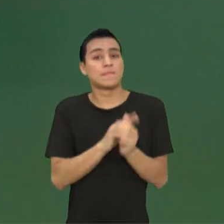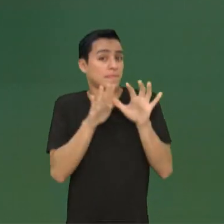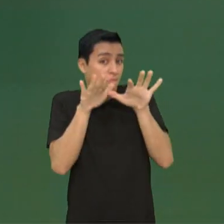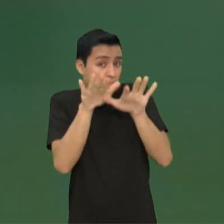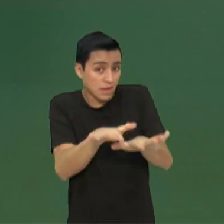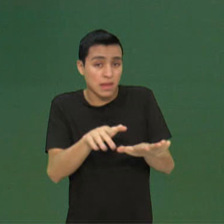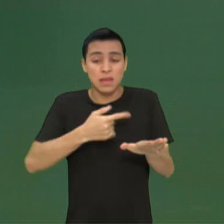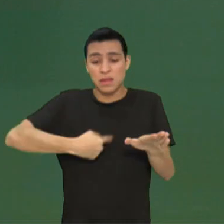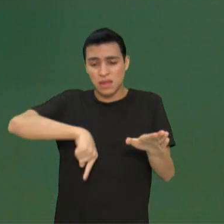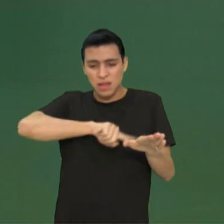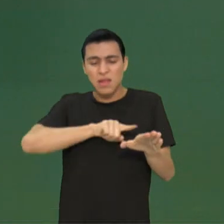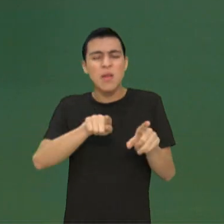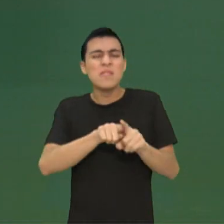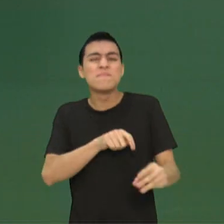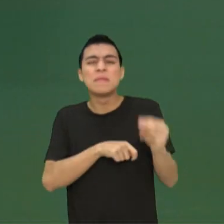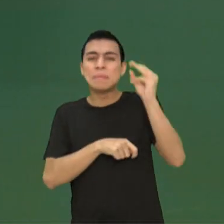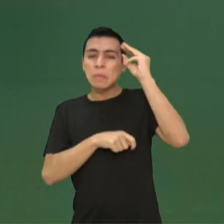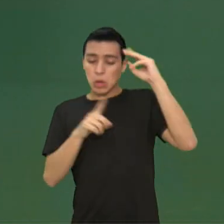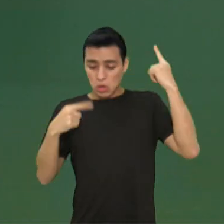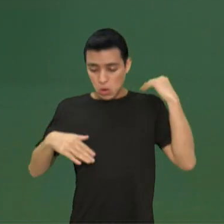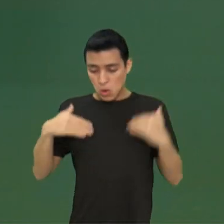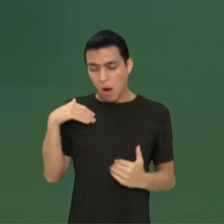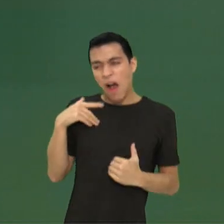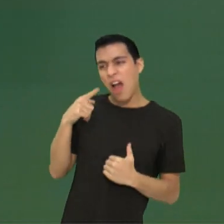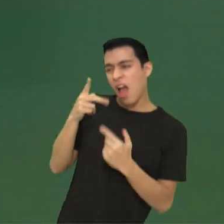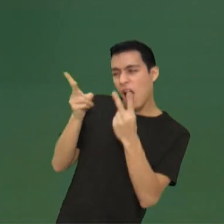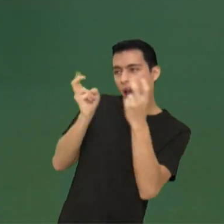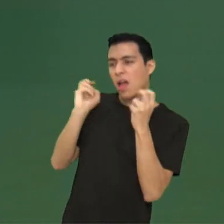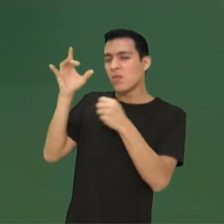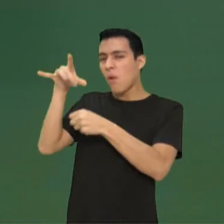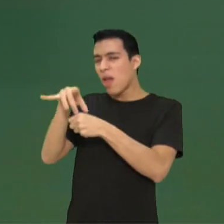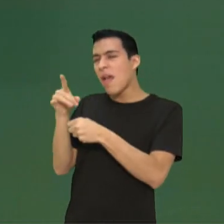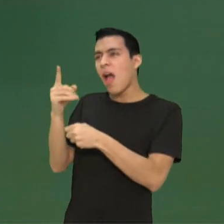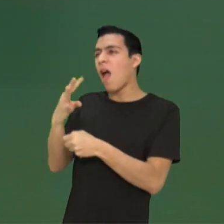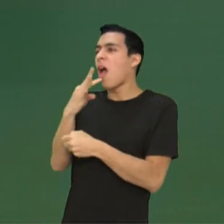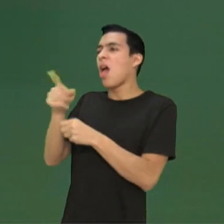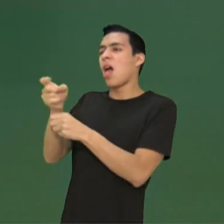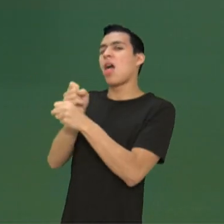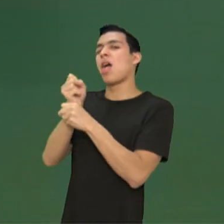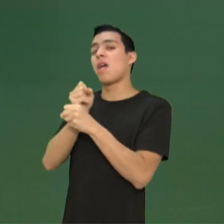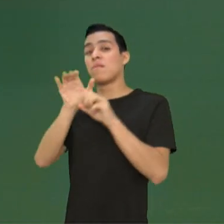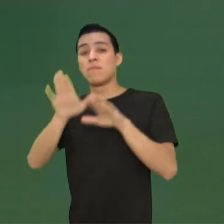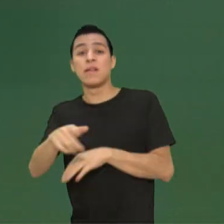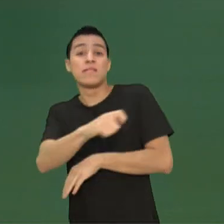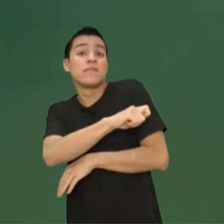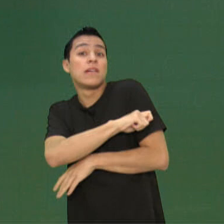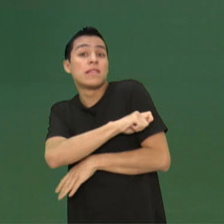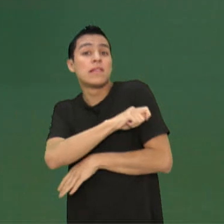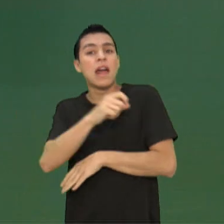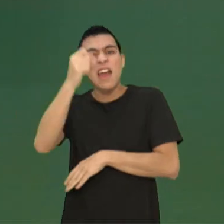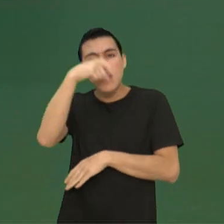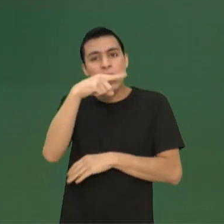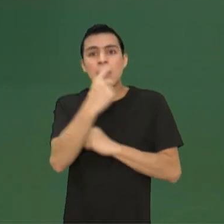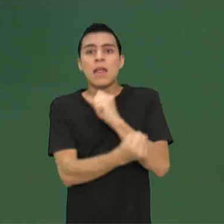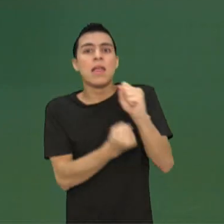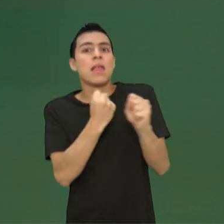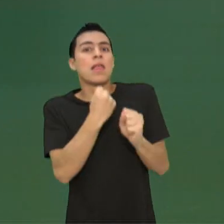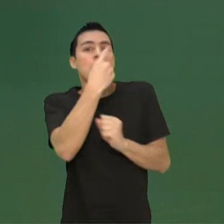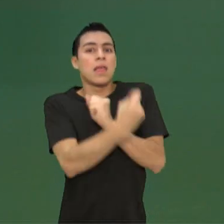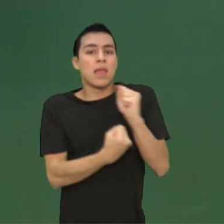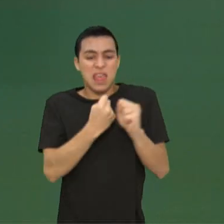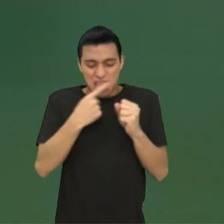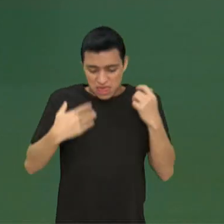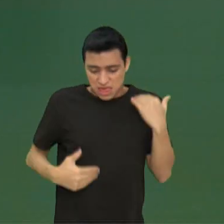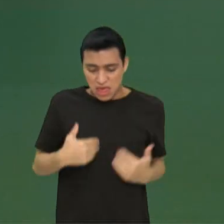Mas a gente tem uma certa memória. Porém, se você parar para pensar, vacinas da gripe tem todo ano. É porque o nosso corpo